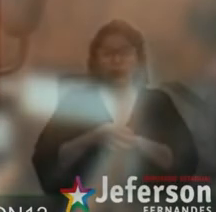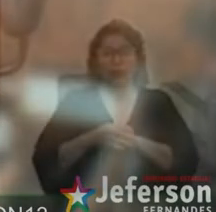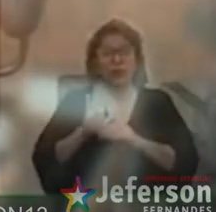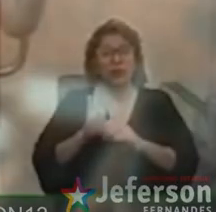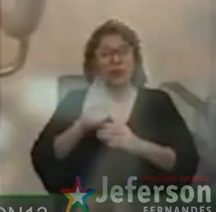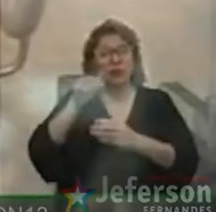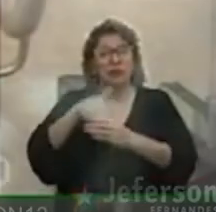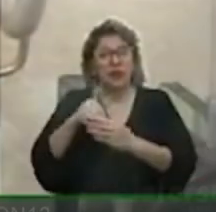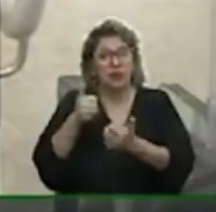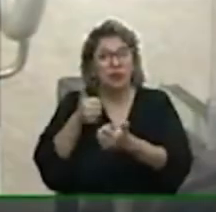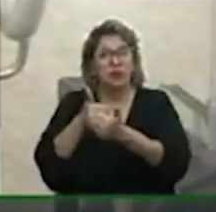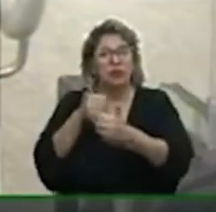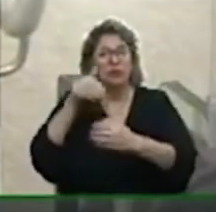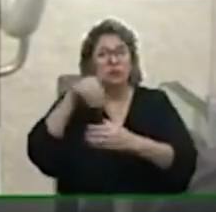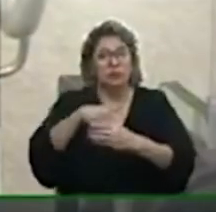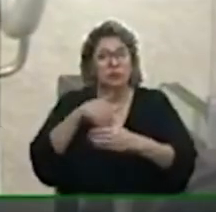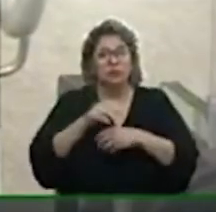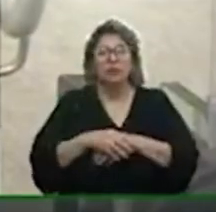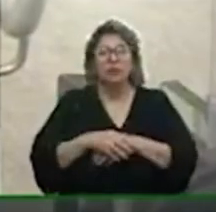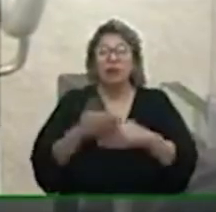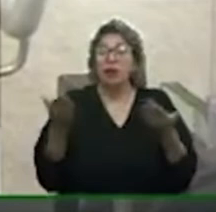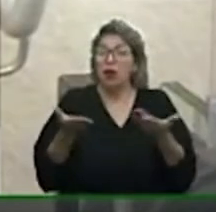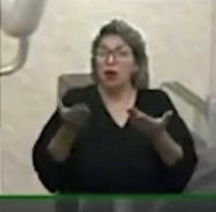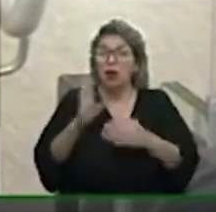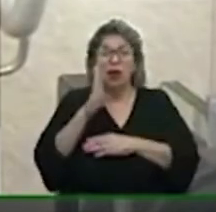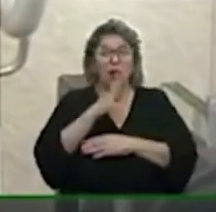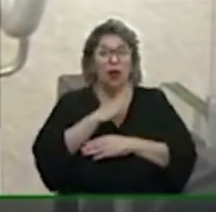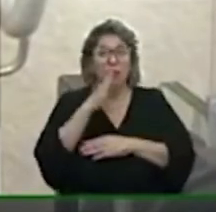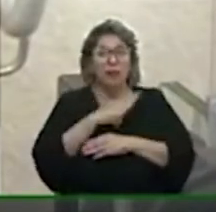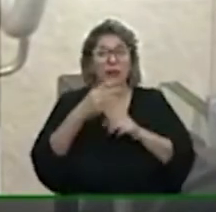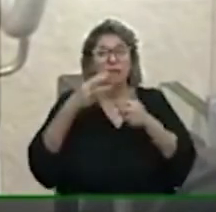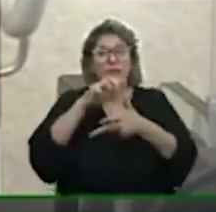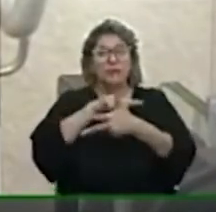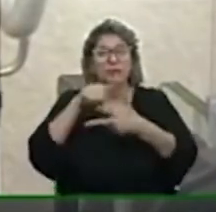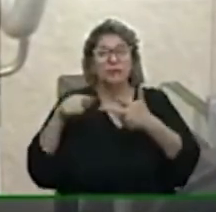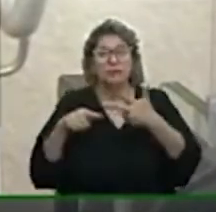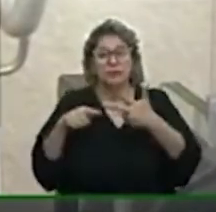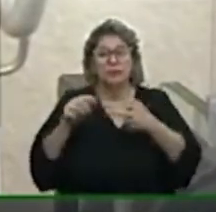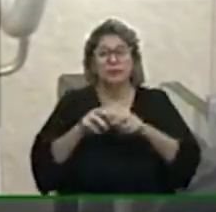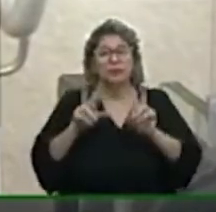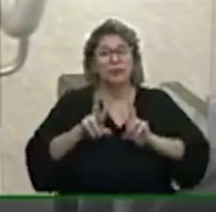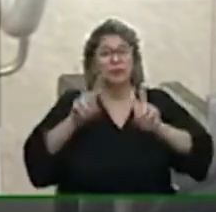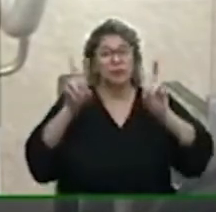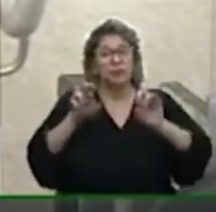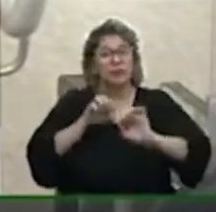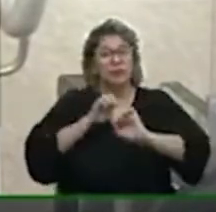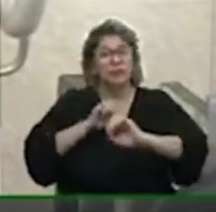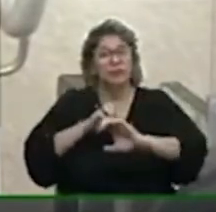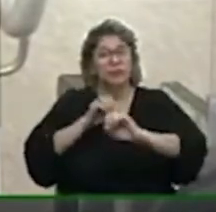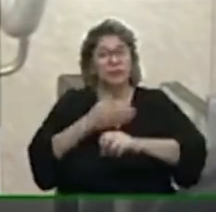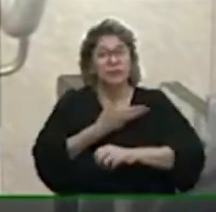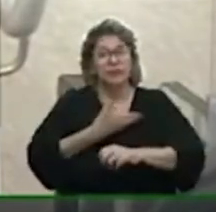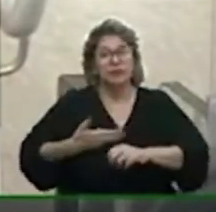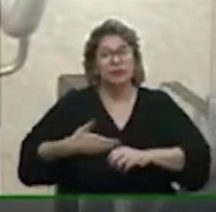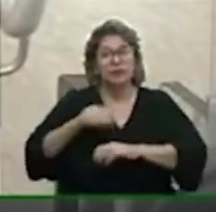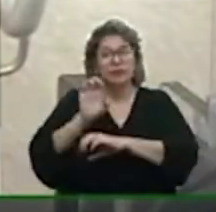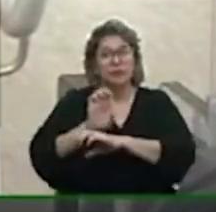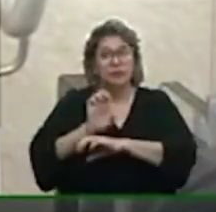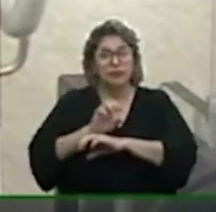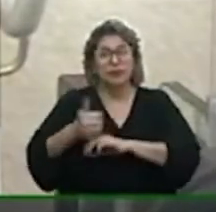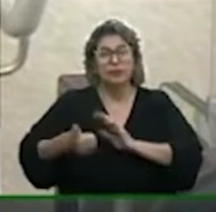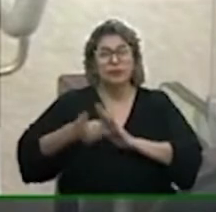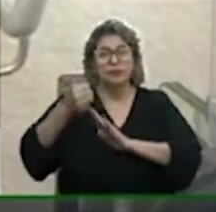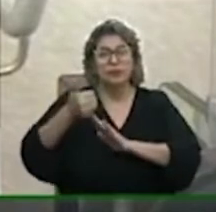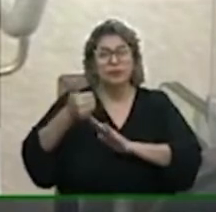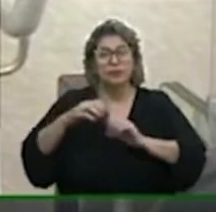um sonho mas Presidente eu quero abordar aqui rapidamente três temas dentro da educação pública Estadual